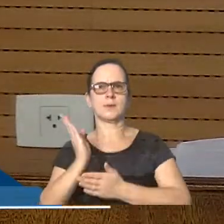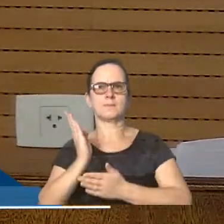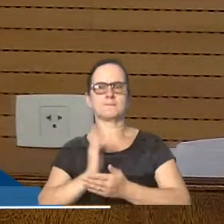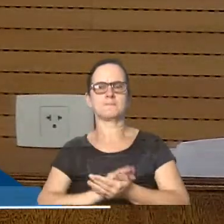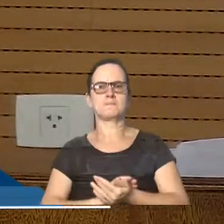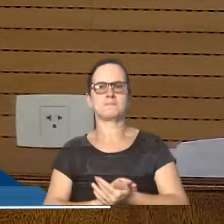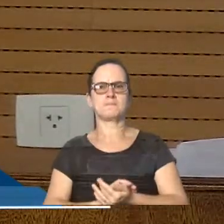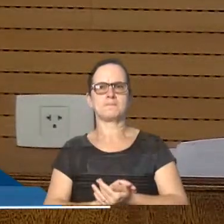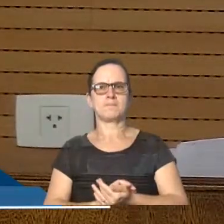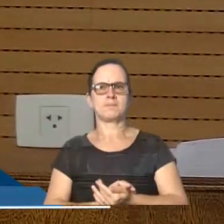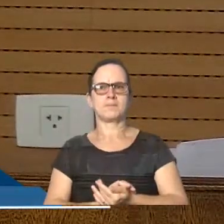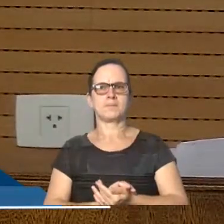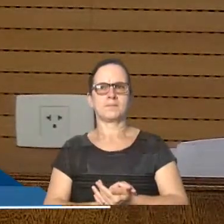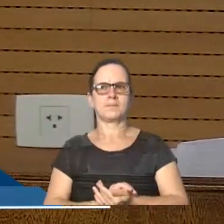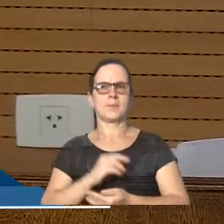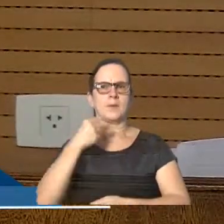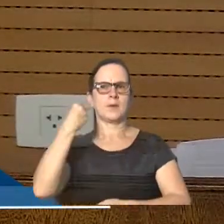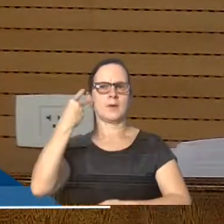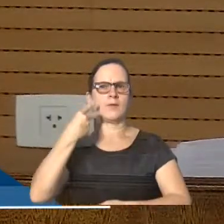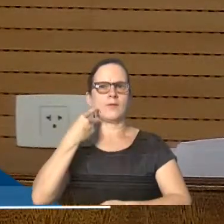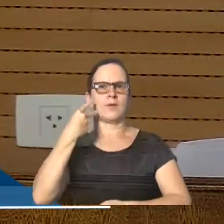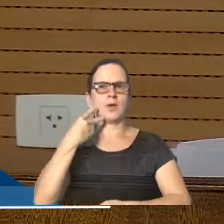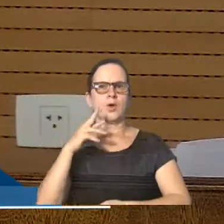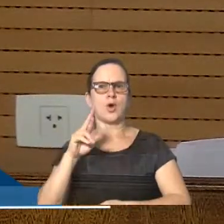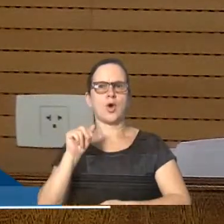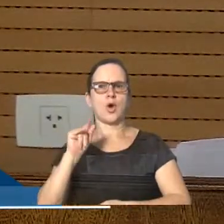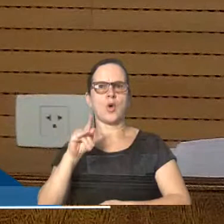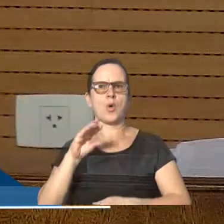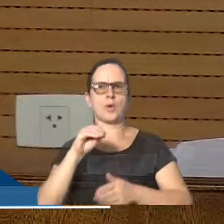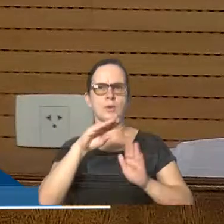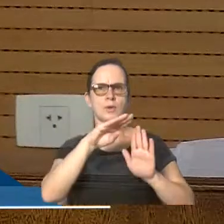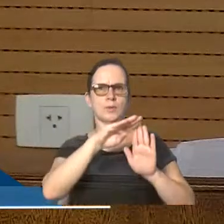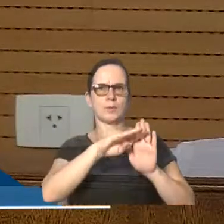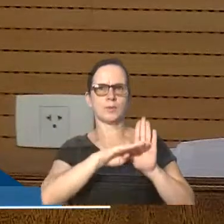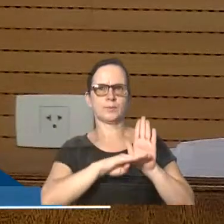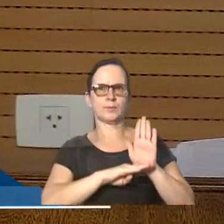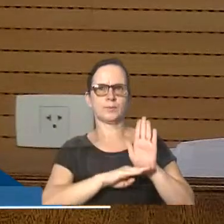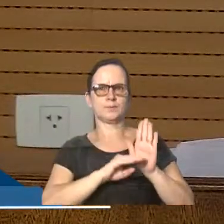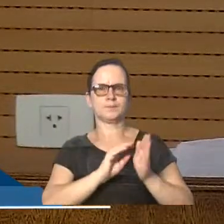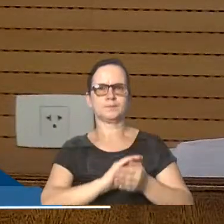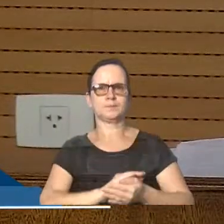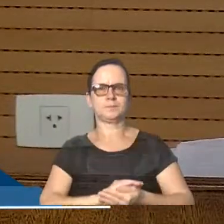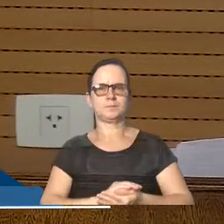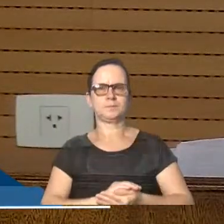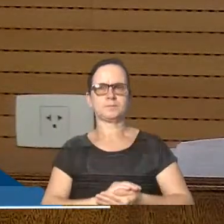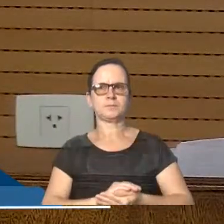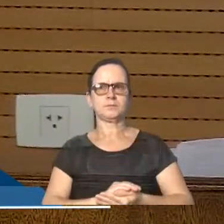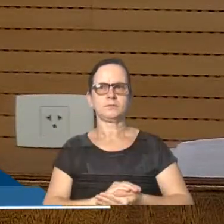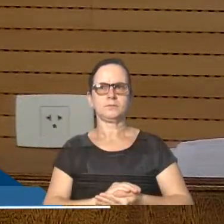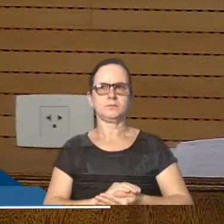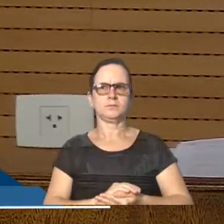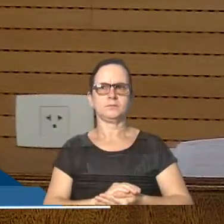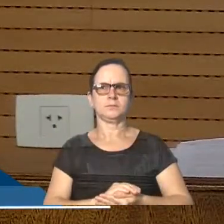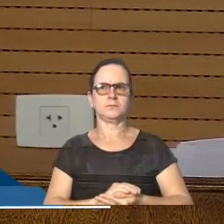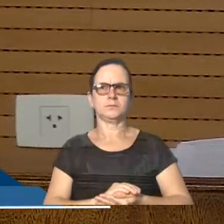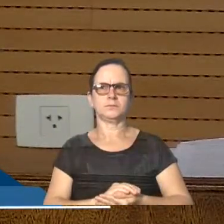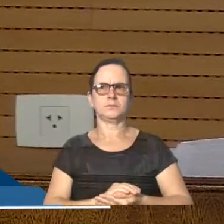Caminhos. Do vereador Rodrigo Ramos Soares, Rodrigo Alemão. A